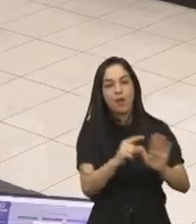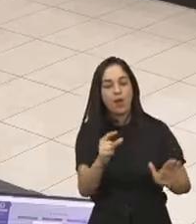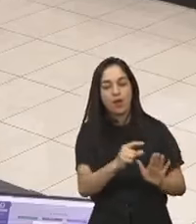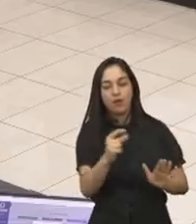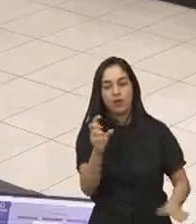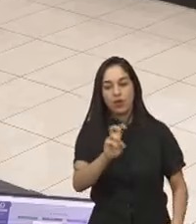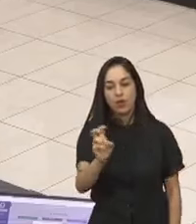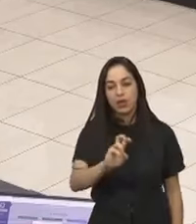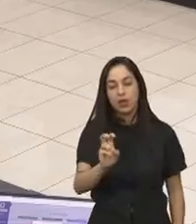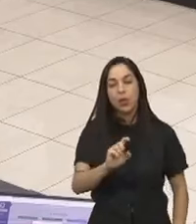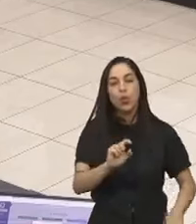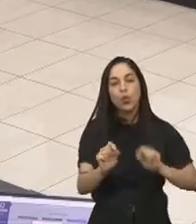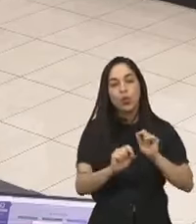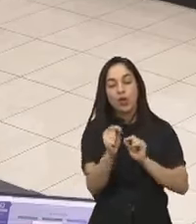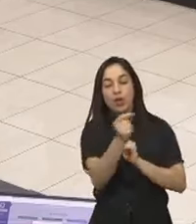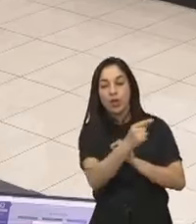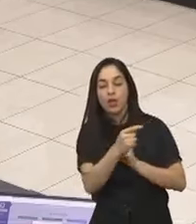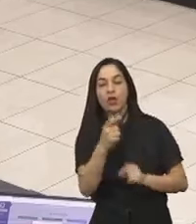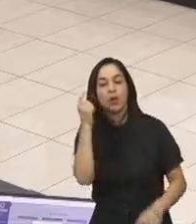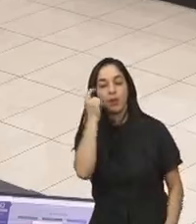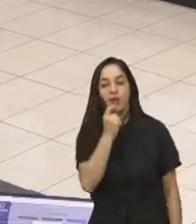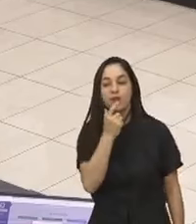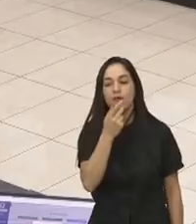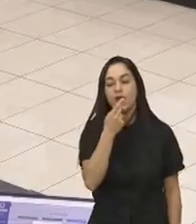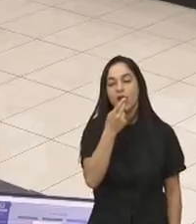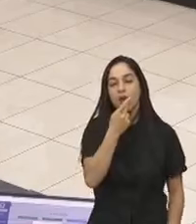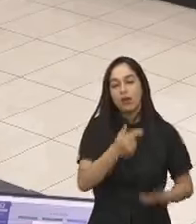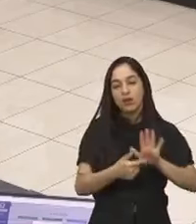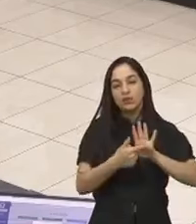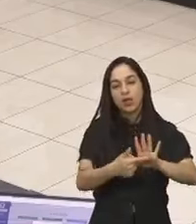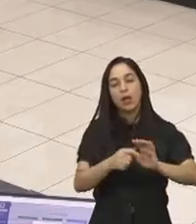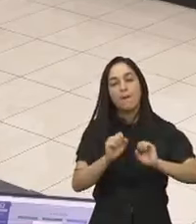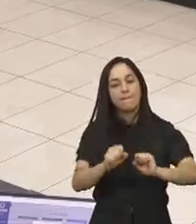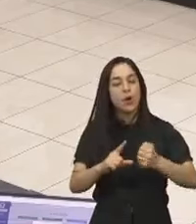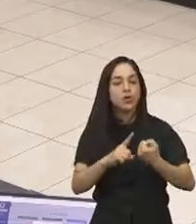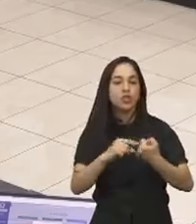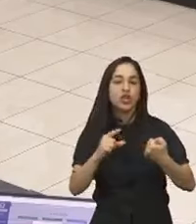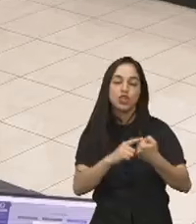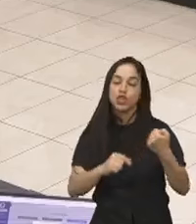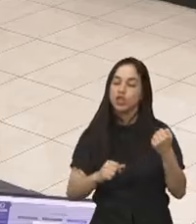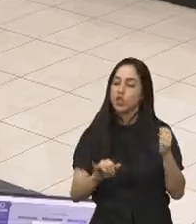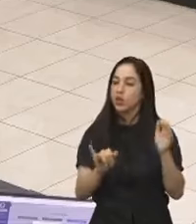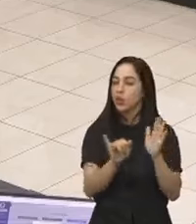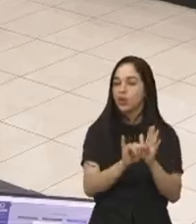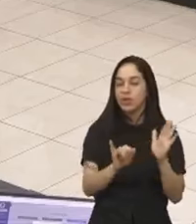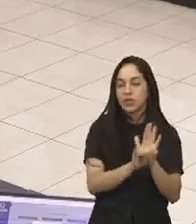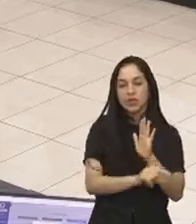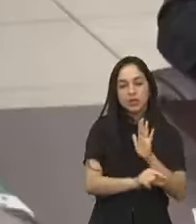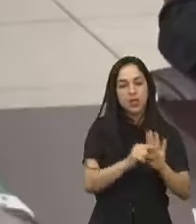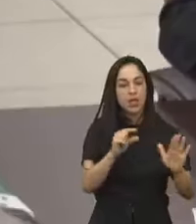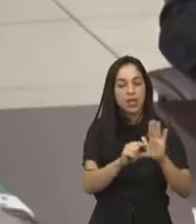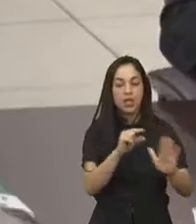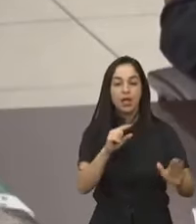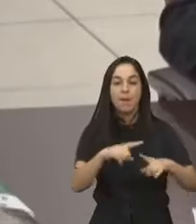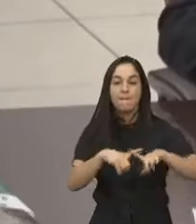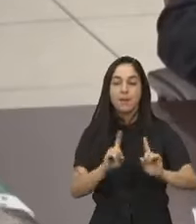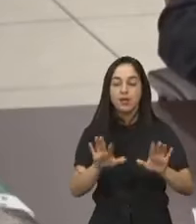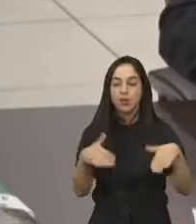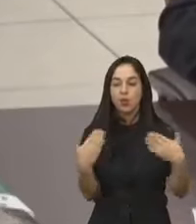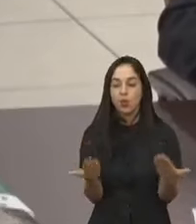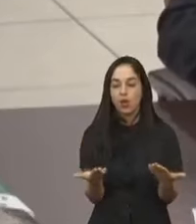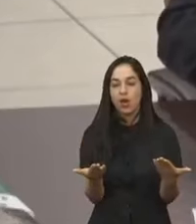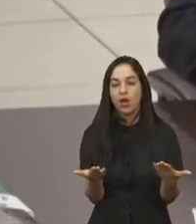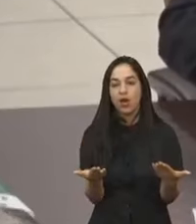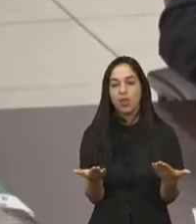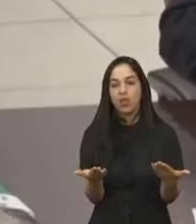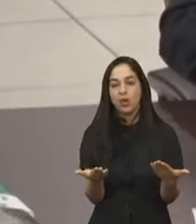5º, a questão que o vereador Gabriel colocou. O destaque ele pode ser de artigo, inciso, a linha, mas quando a gente passa